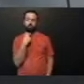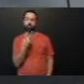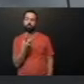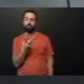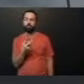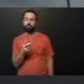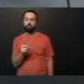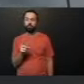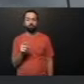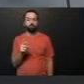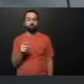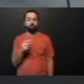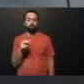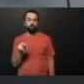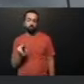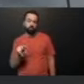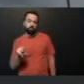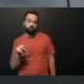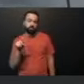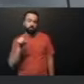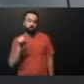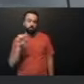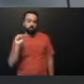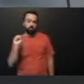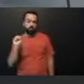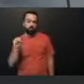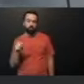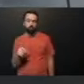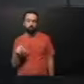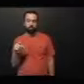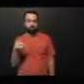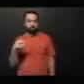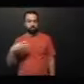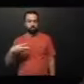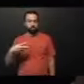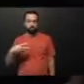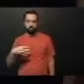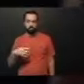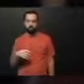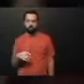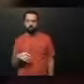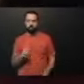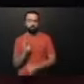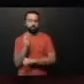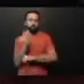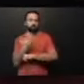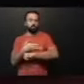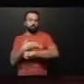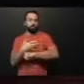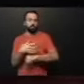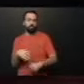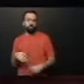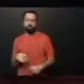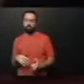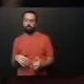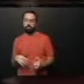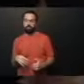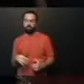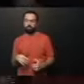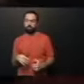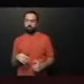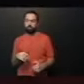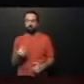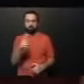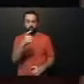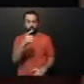o X tem som de S. Na palavrinha táxi, olha aqui, ó, xi. Eu falo para os alunos que